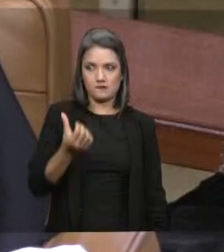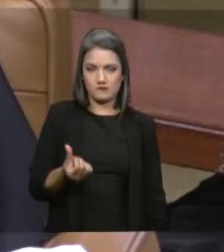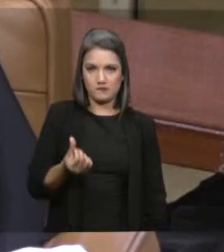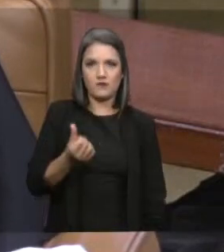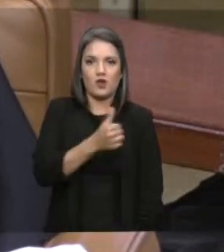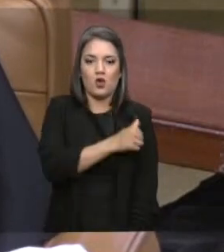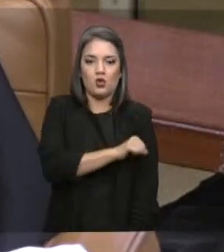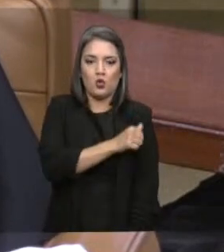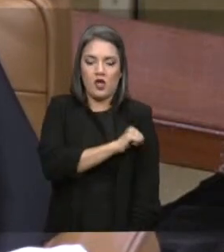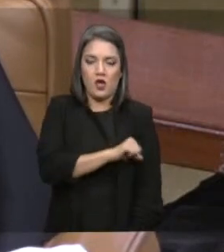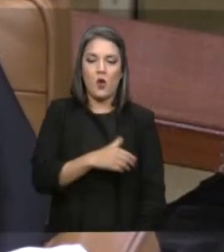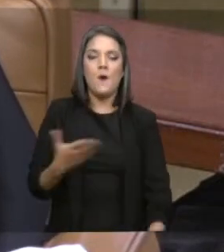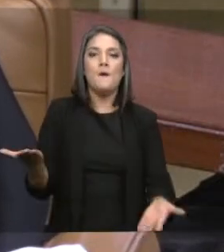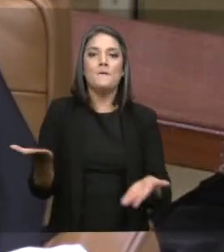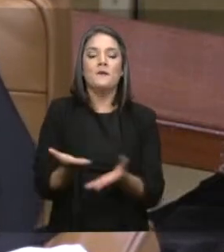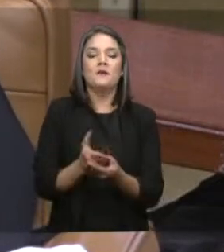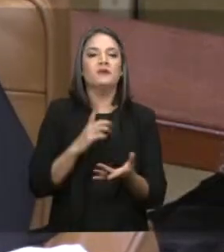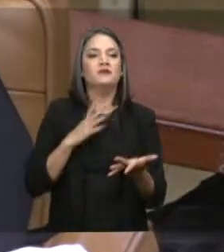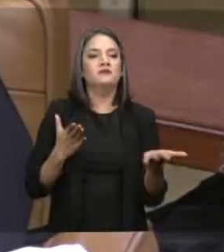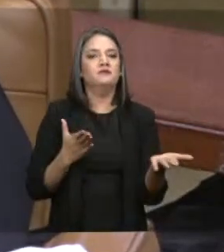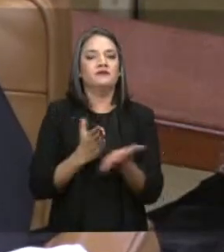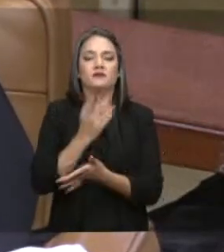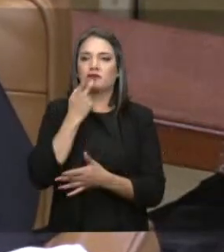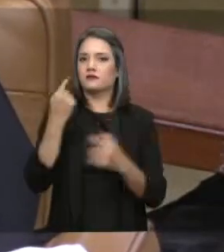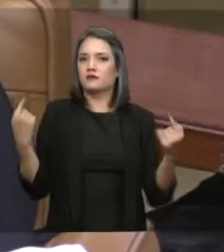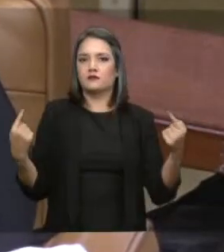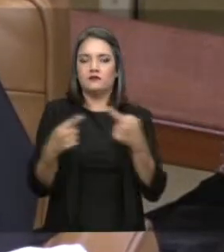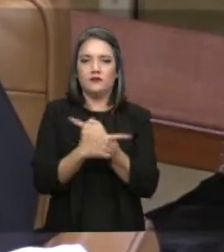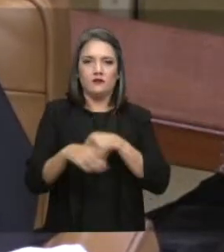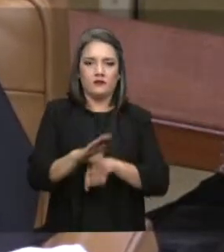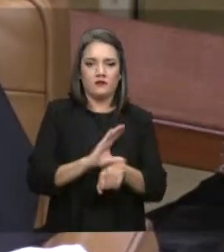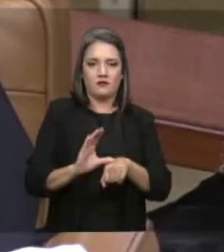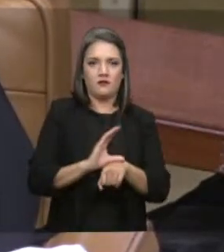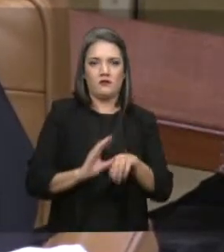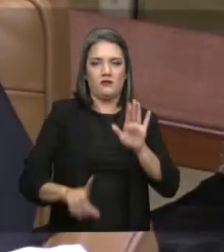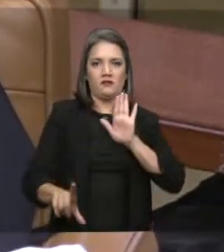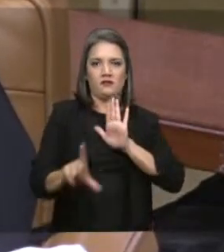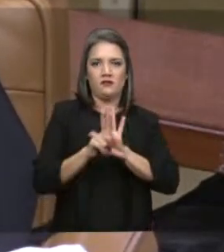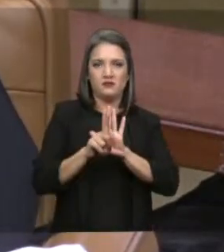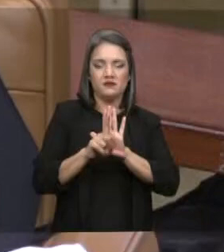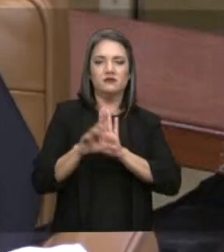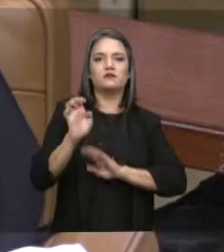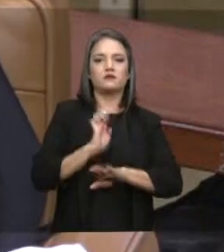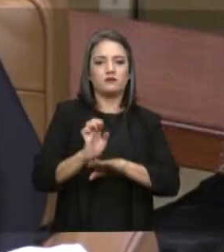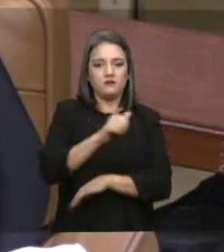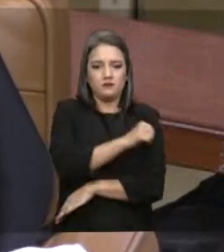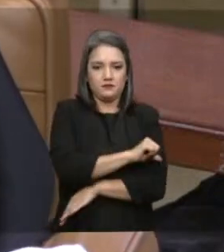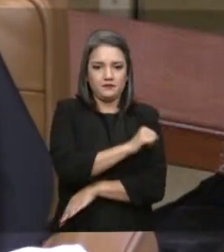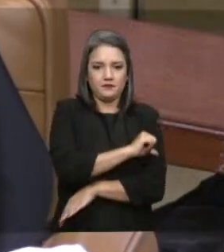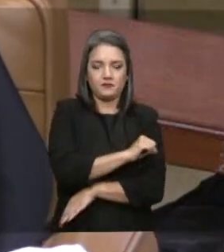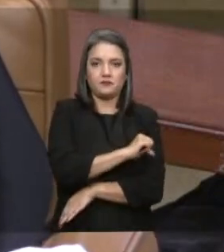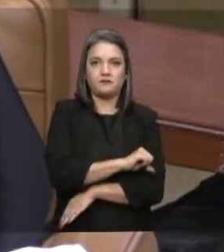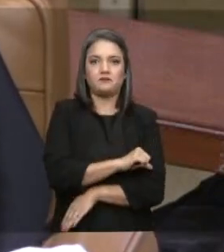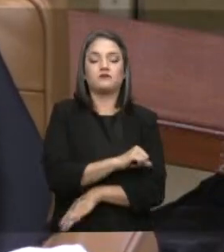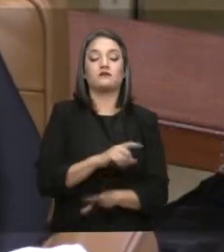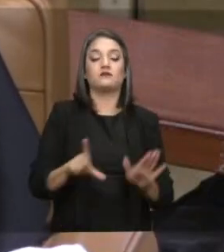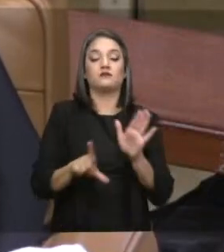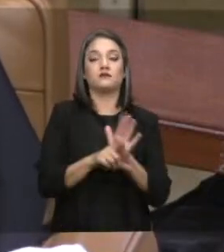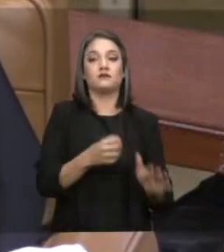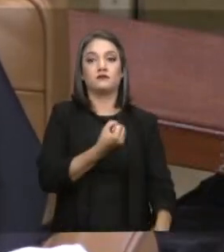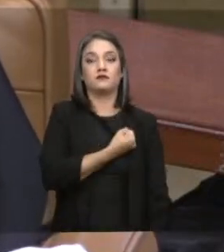ação foi julgada procedente para declarar a inconstitucionalidade de lei do Estado de Janeiro naquele caso era lei